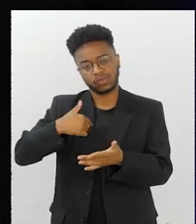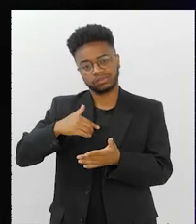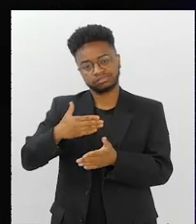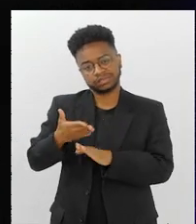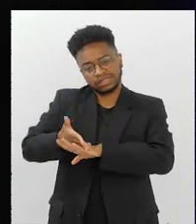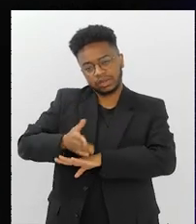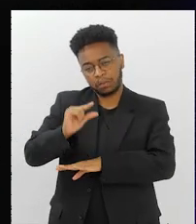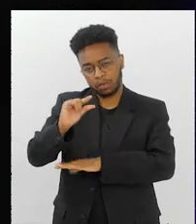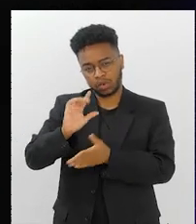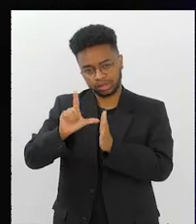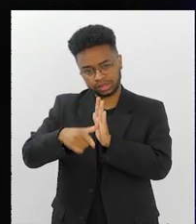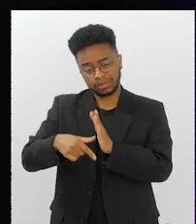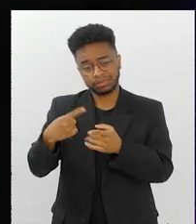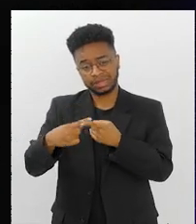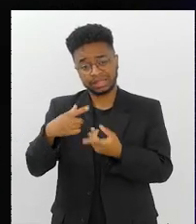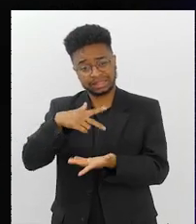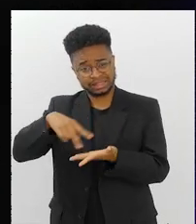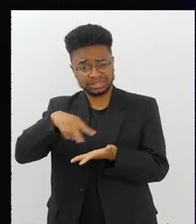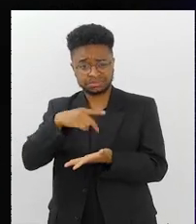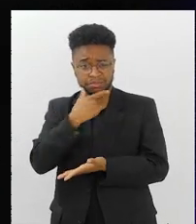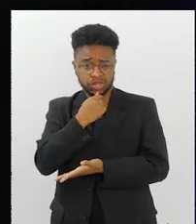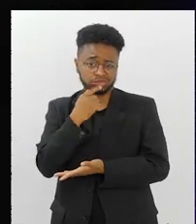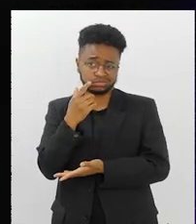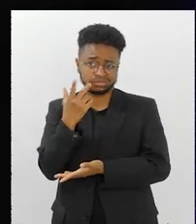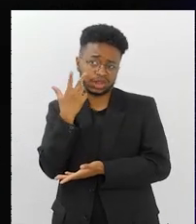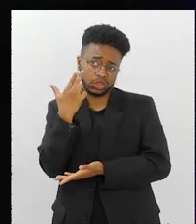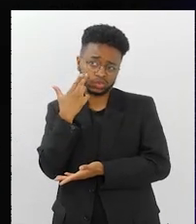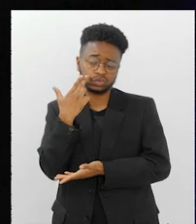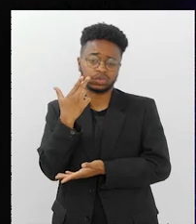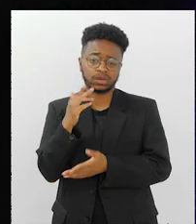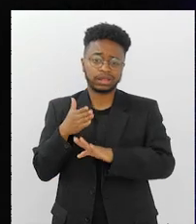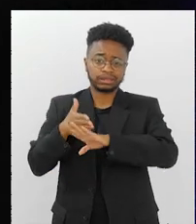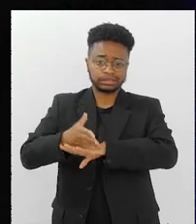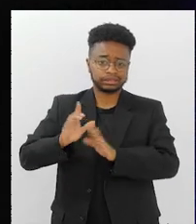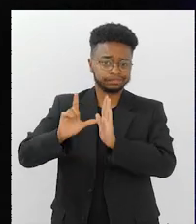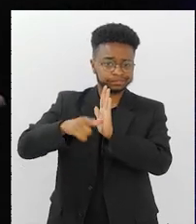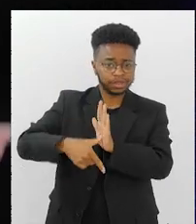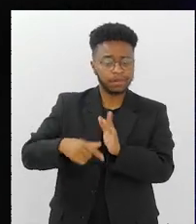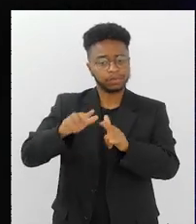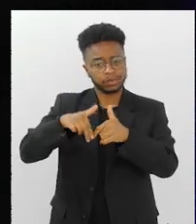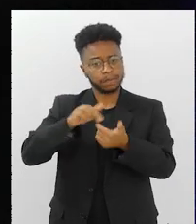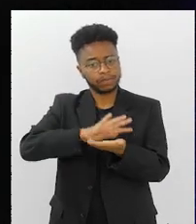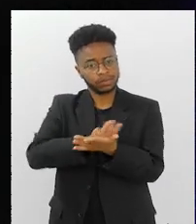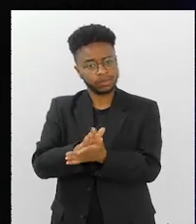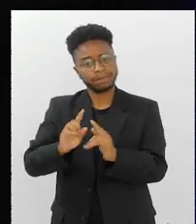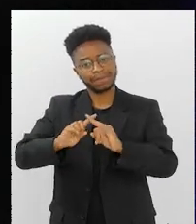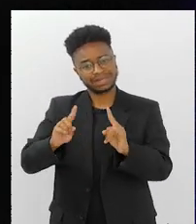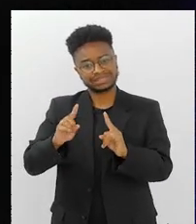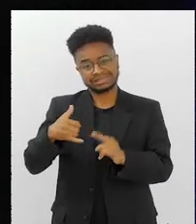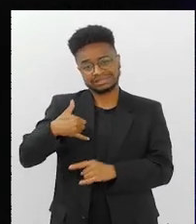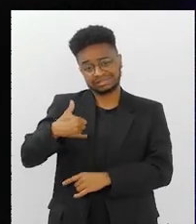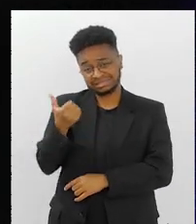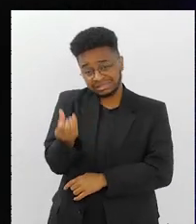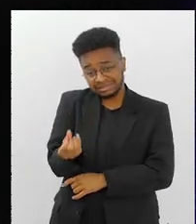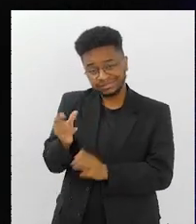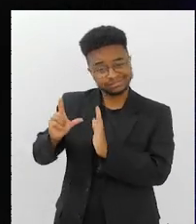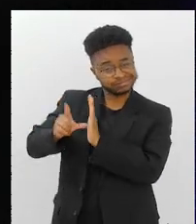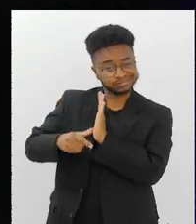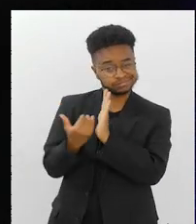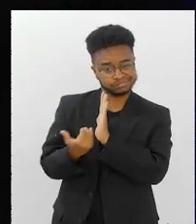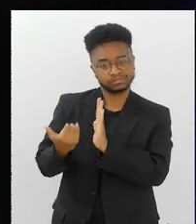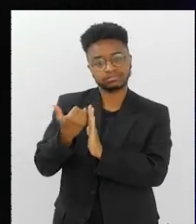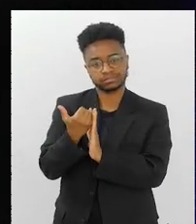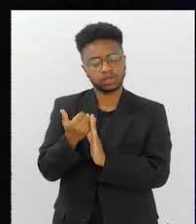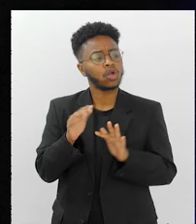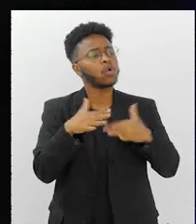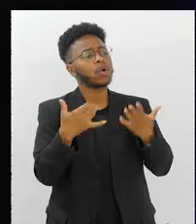pouco tarde porque assim pra dança ainda mais pro menino é meio que natural entrar mais tarde por conta do preconceito mas ainda assim é tarde você entrar com 16 anos